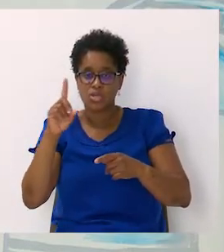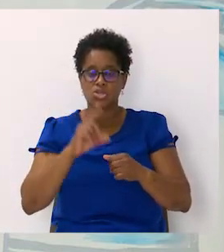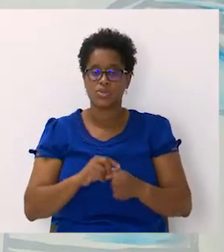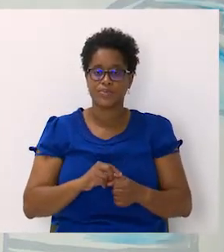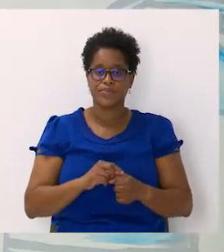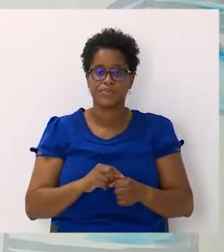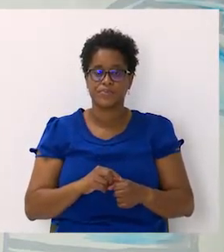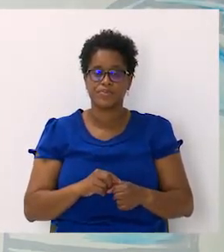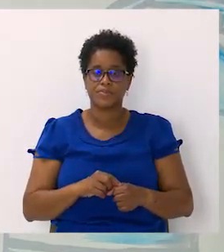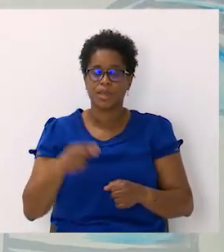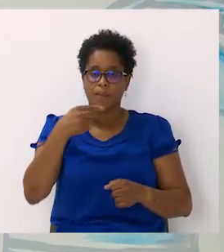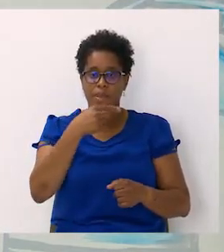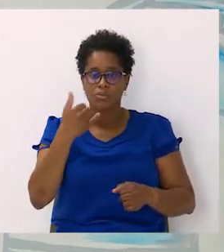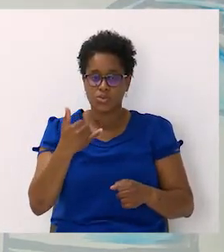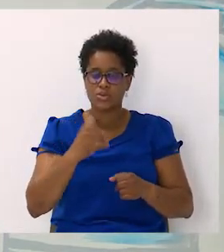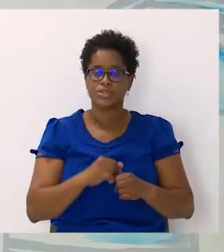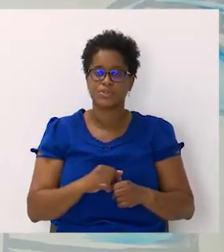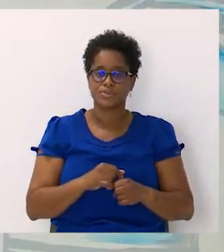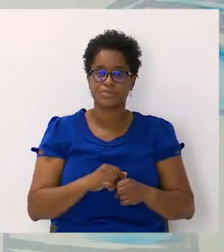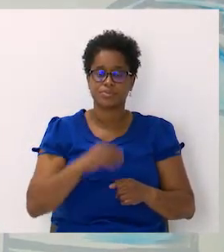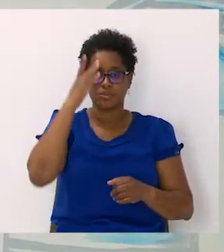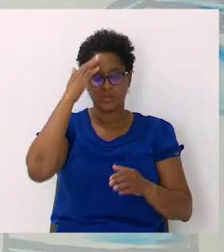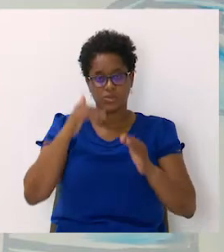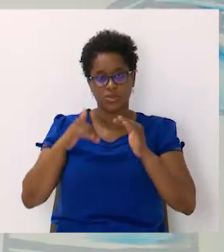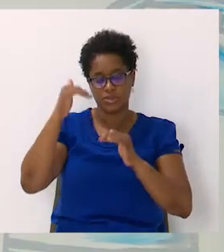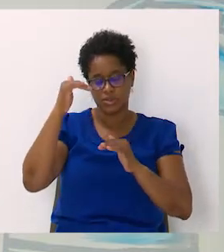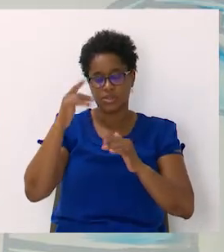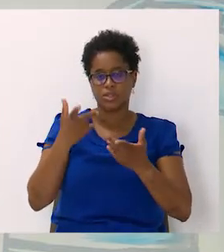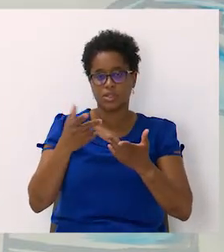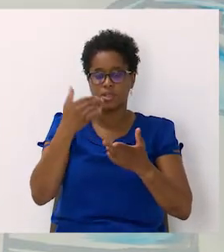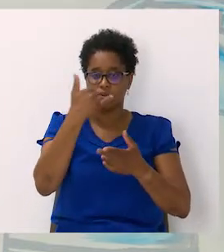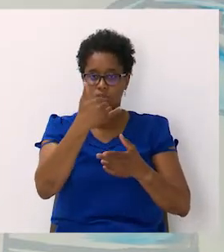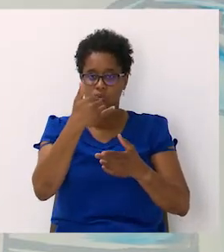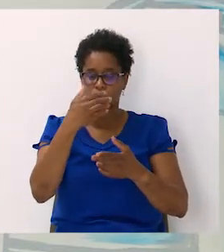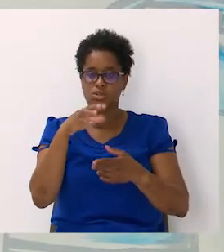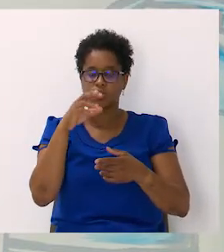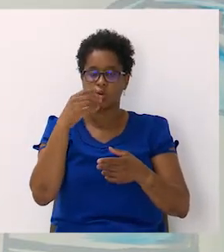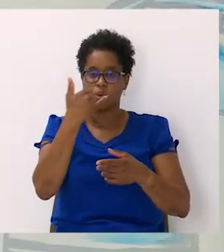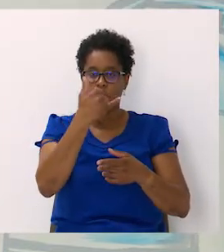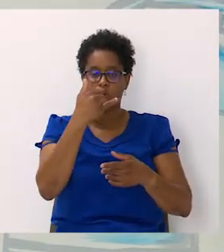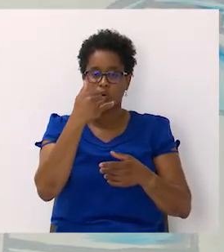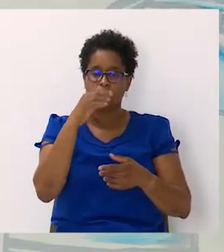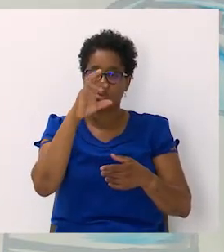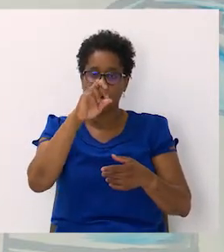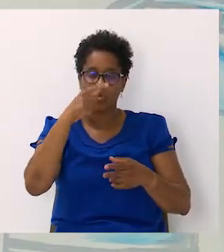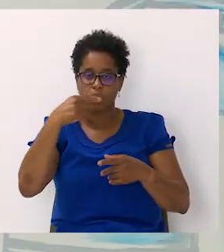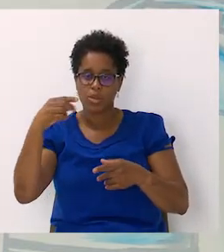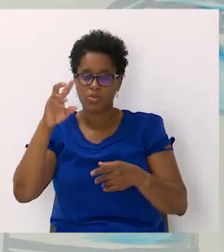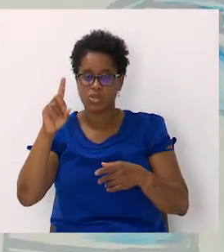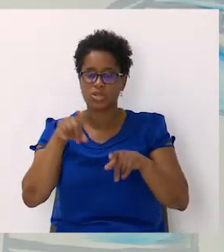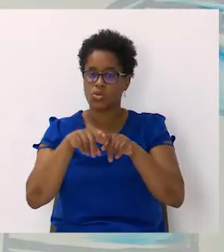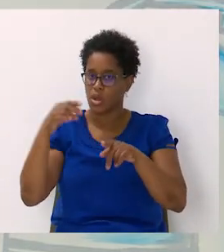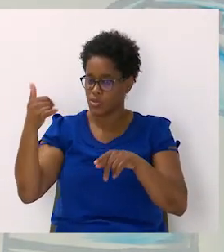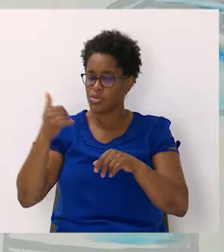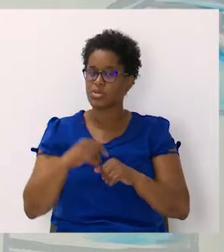6. Menos 2, expoente 2, 8 menos 6 é